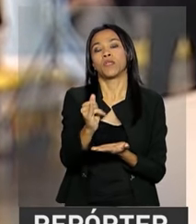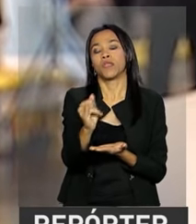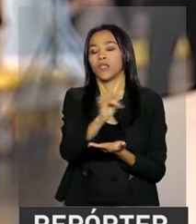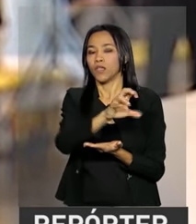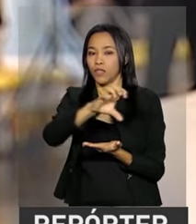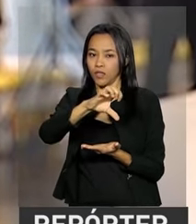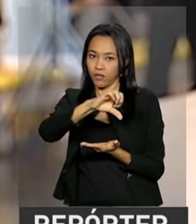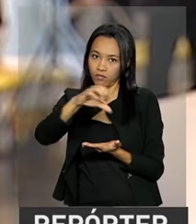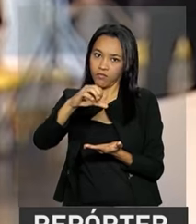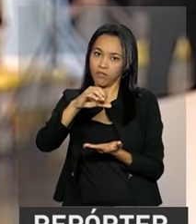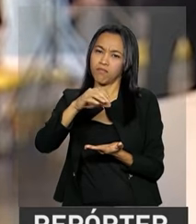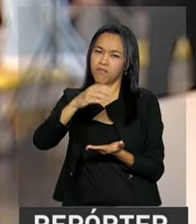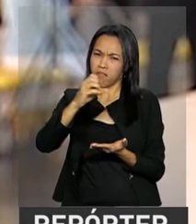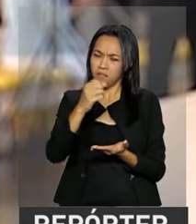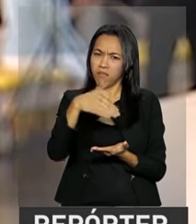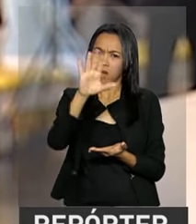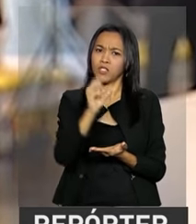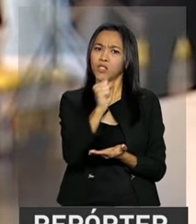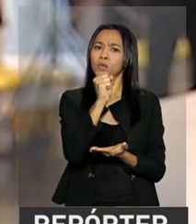reais